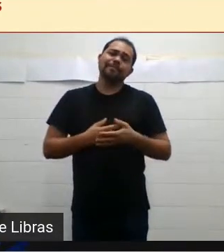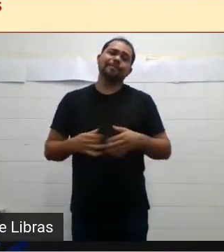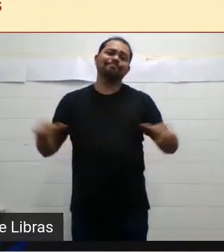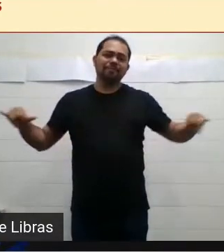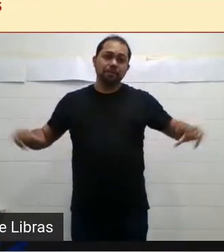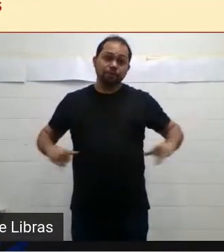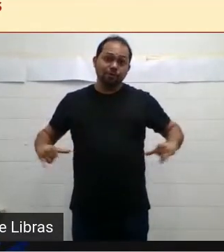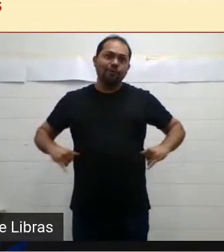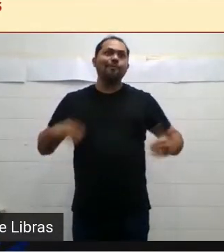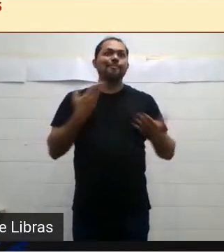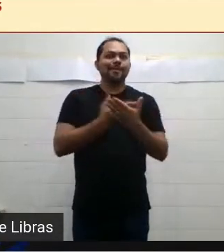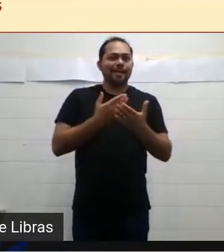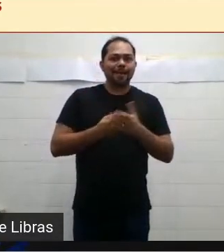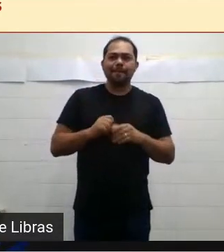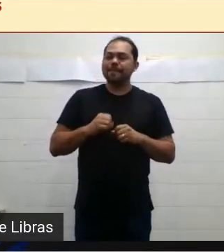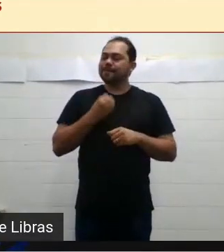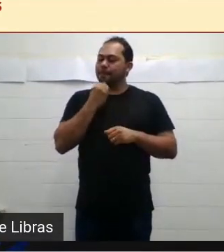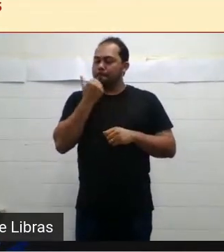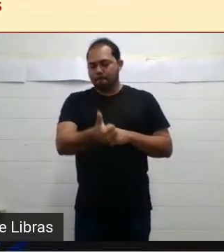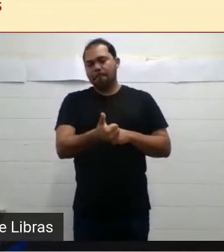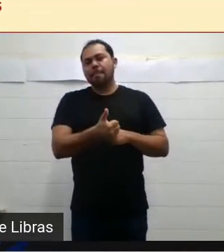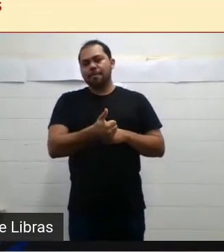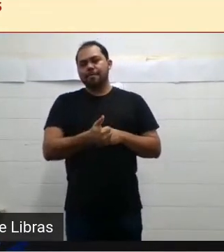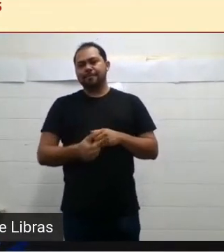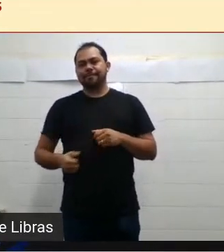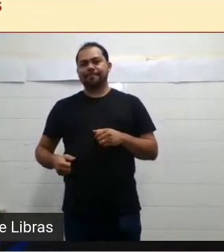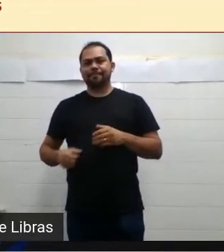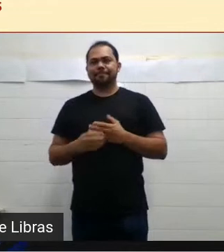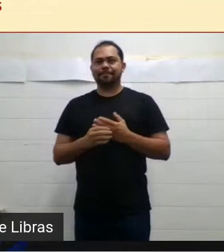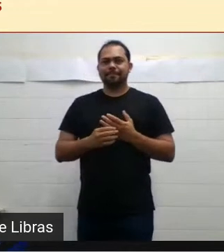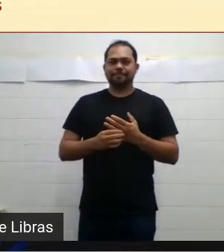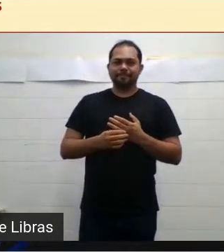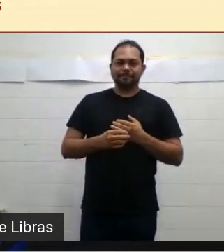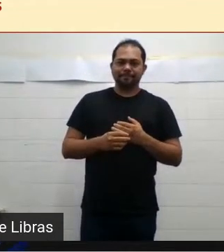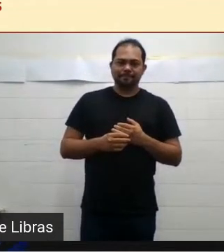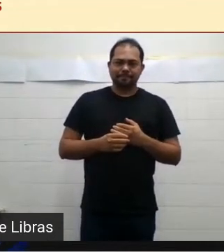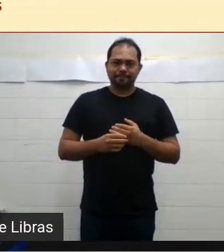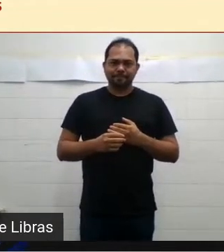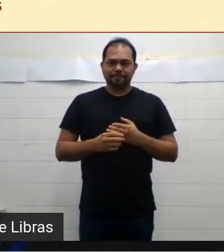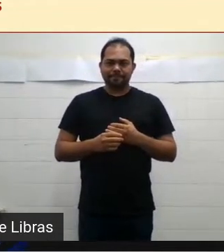de todo o prazer também que a gente viveu juntos no programa.